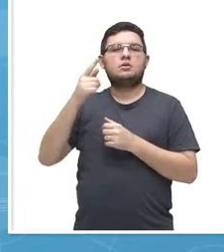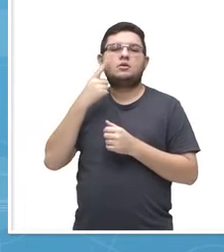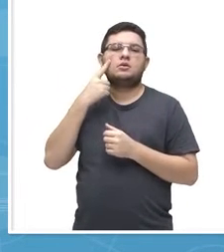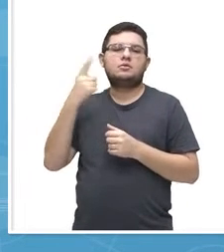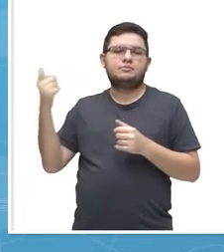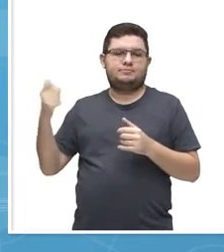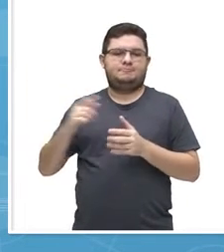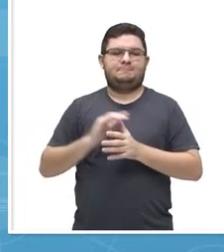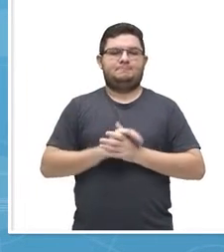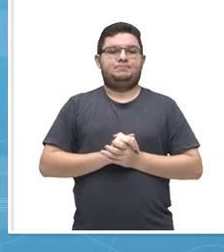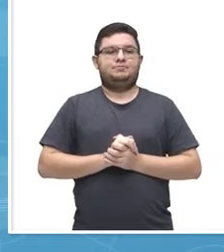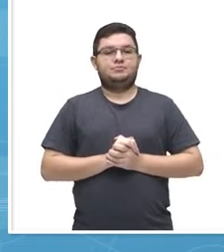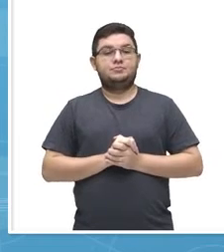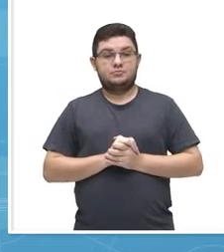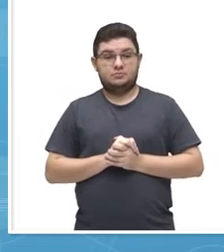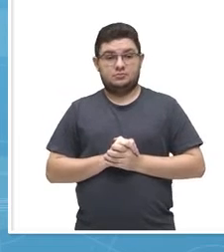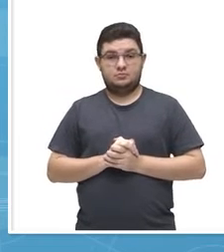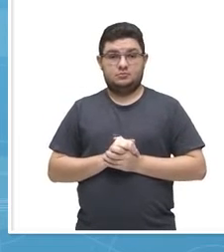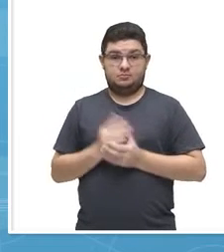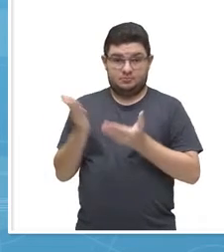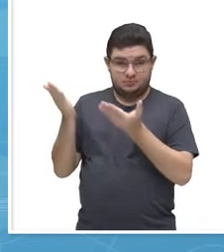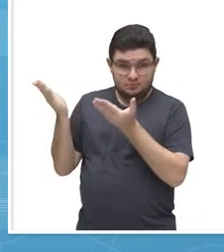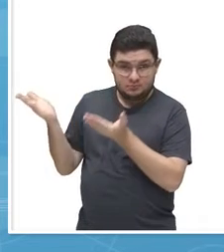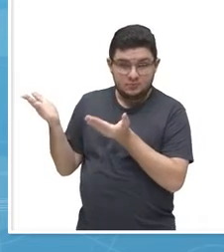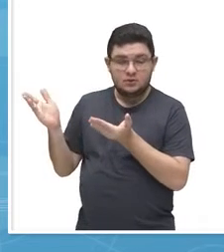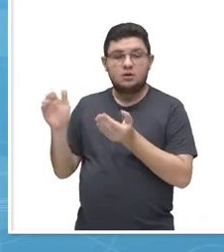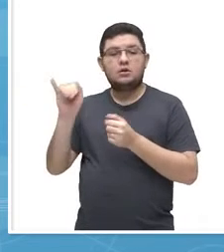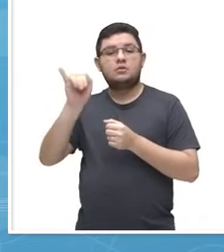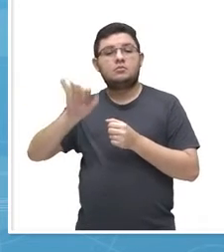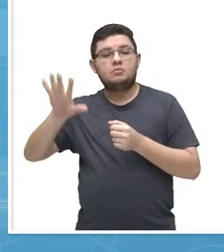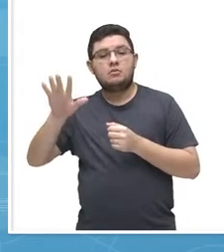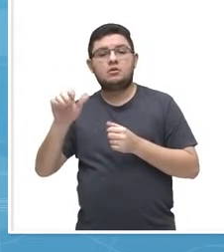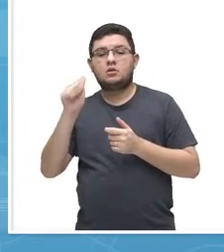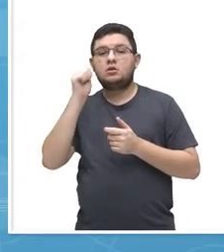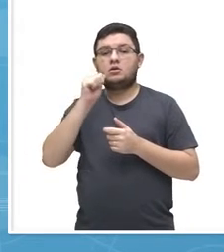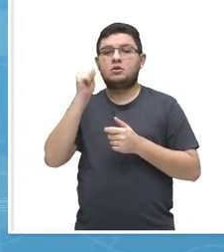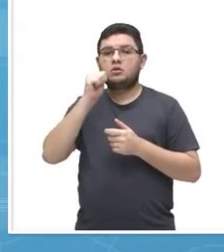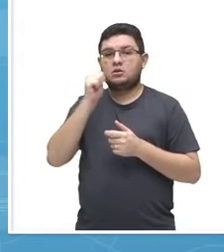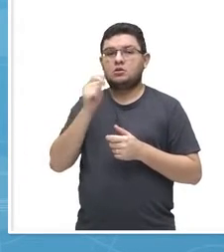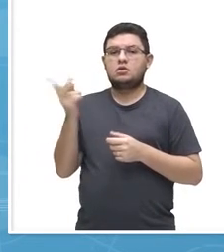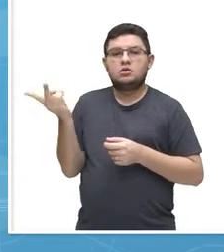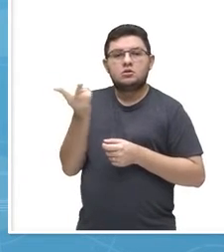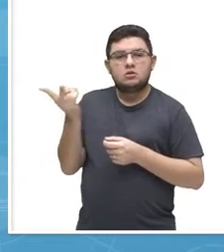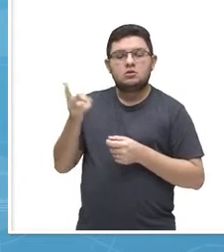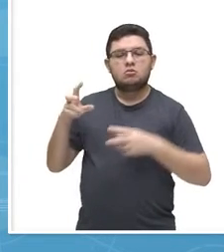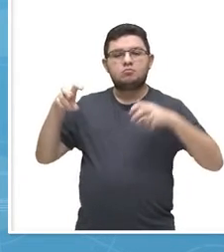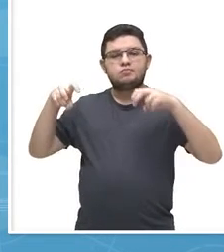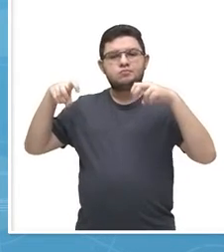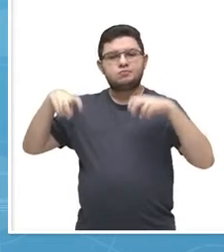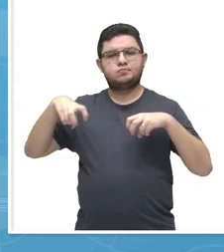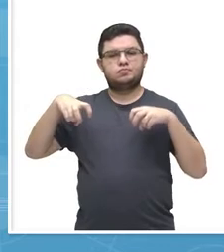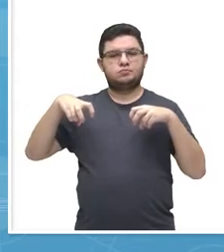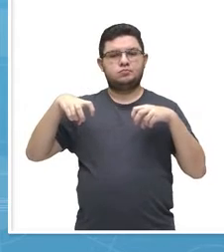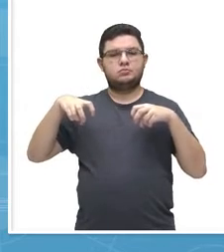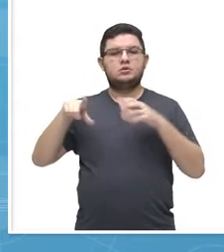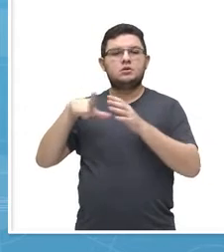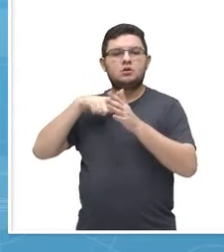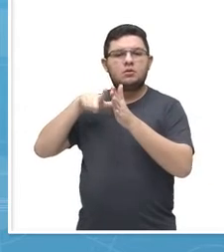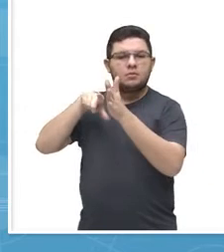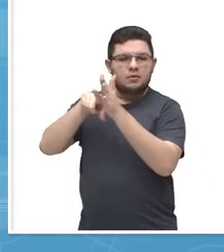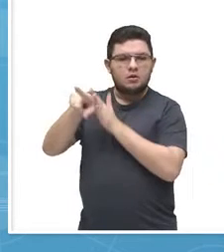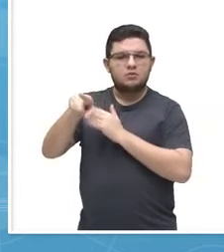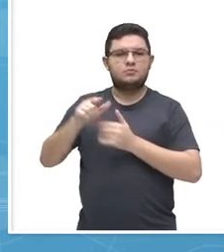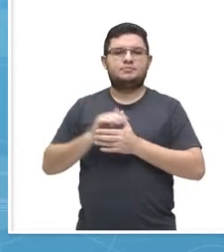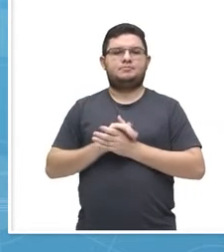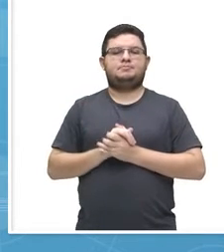gente. Vocês têm uma imagem aí dessas duas garotas, né? Elas estão sentadas ali e tem uma pergunta a respeito delas. What is Danny and